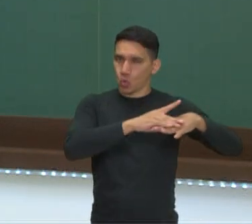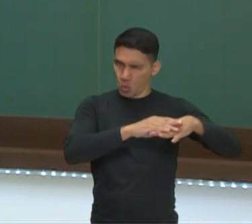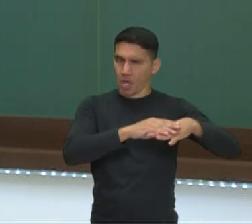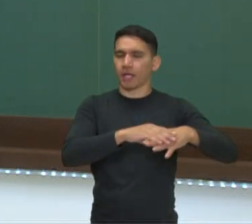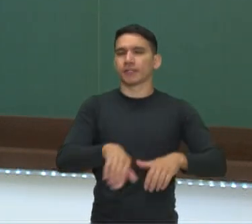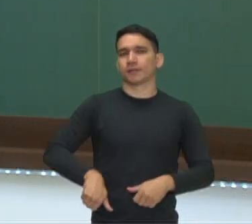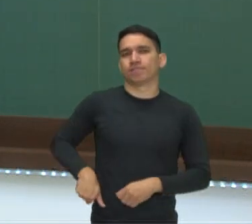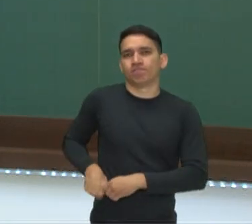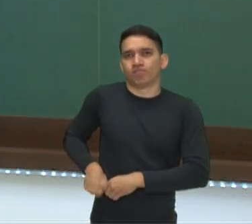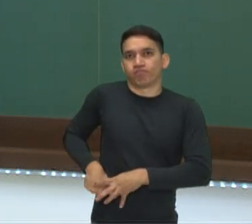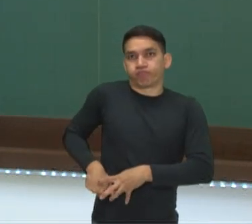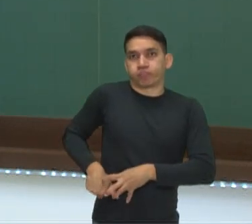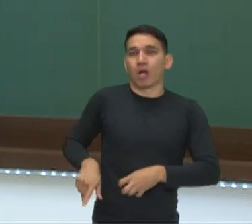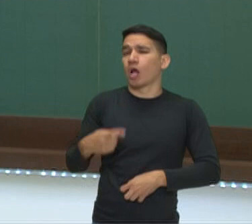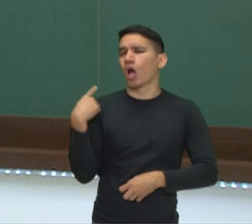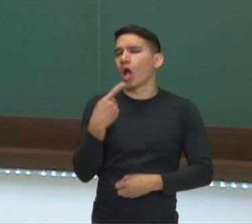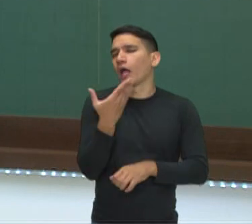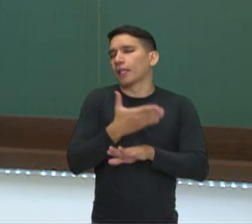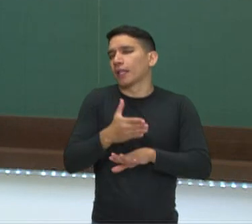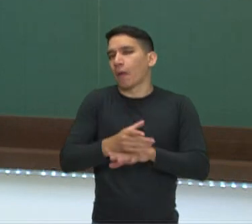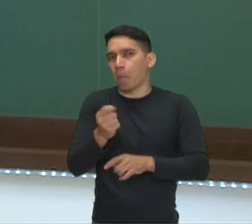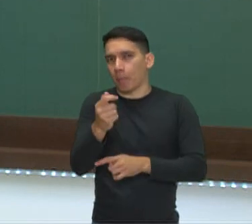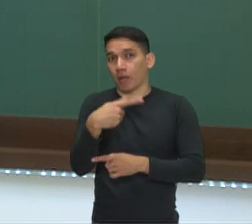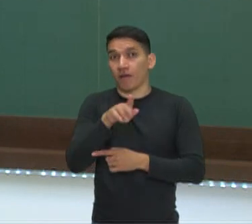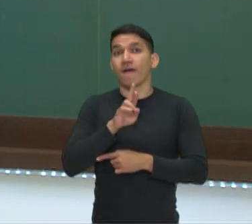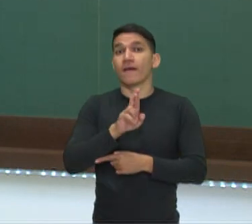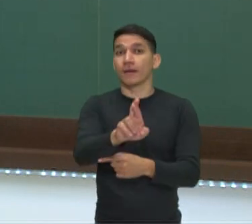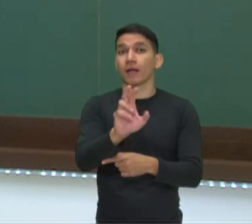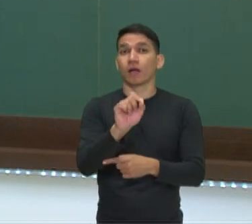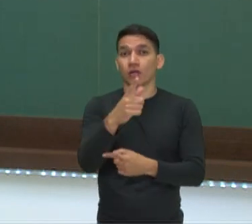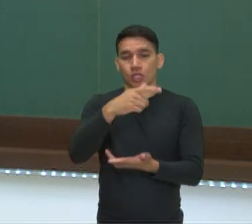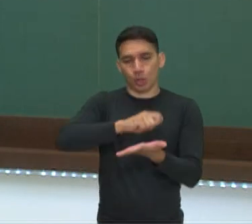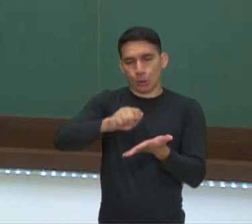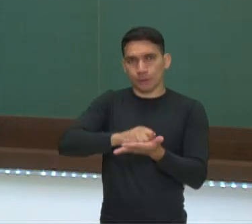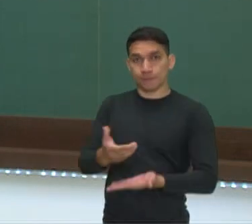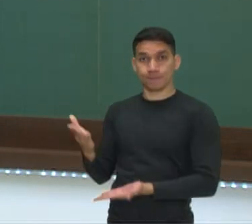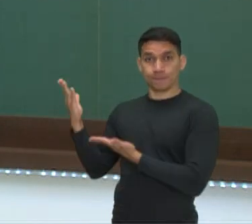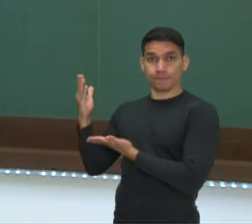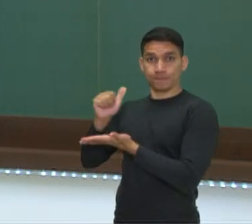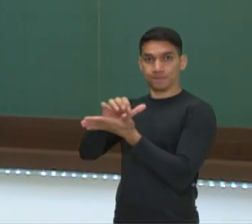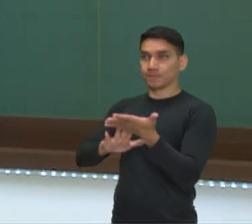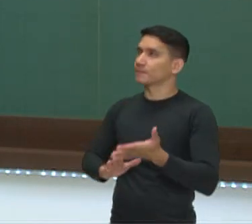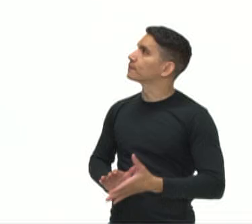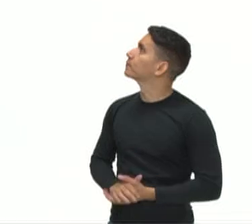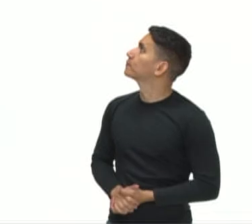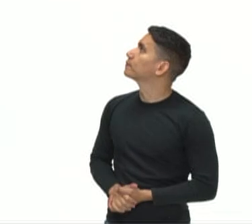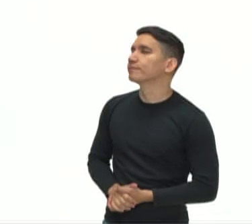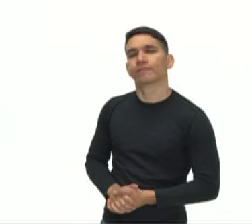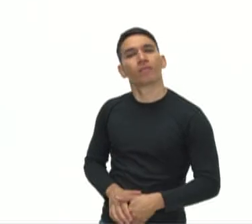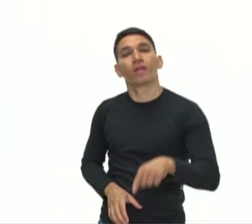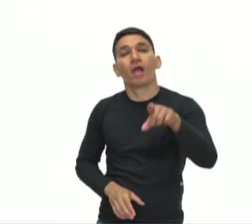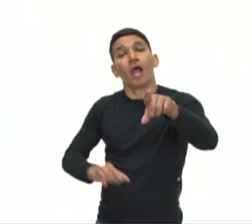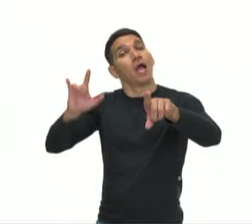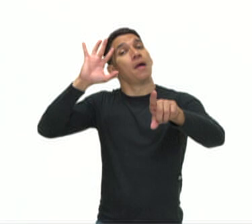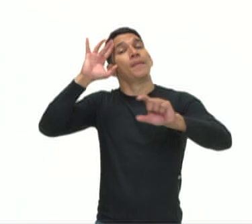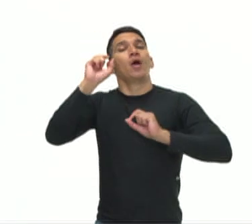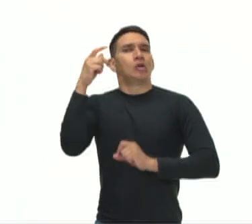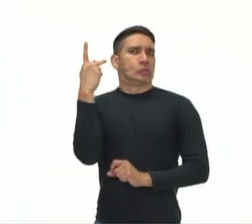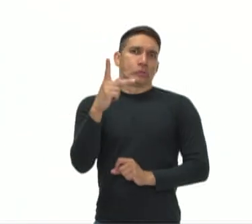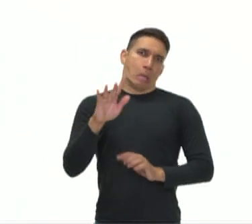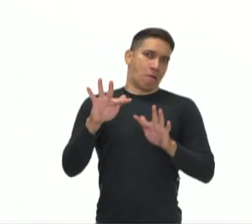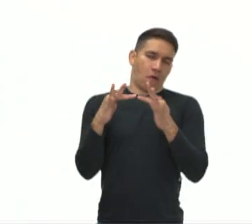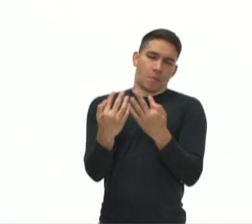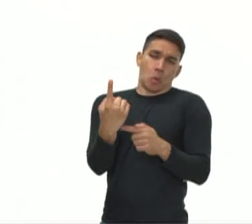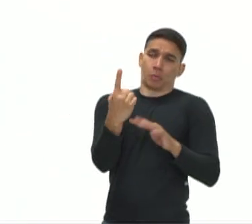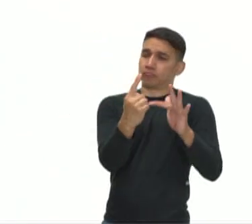praticar um pouquinho? Então você vai responder aí no seu material esta atividade aqui, ó. Imagine que um parente seu,